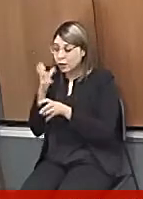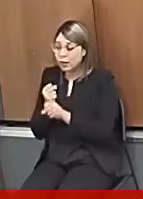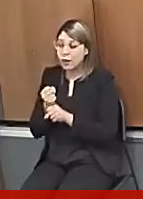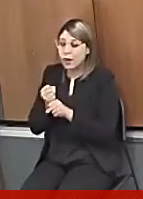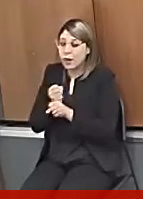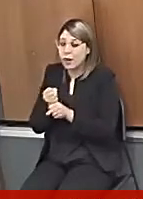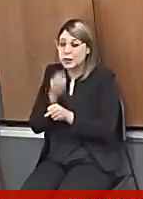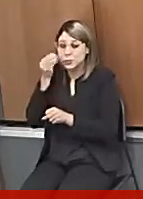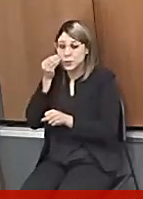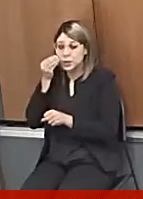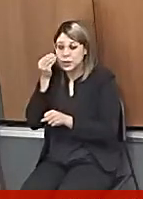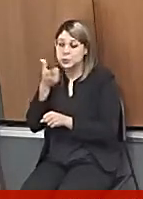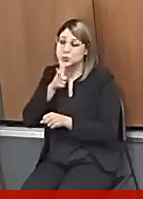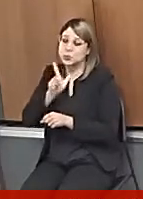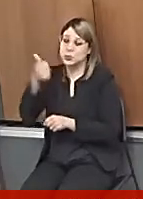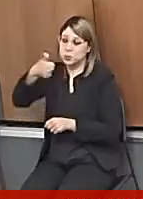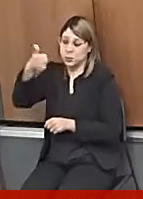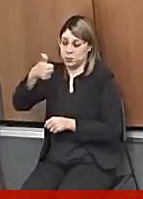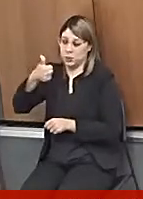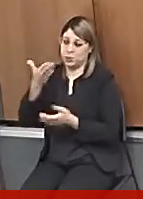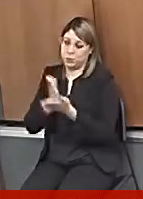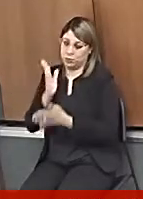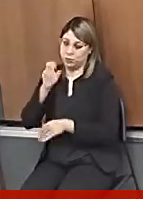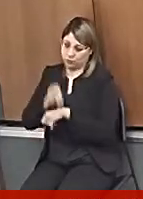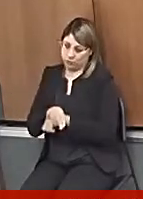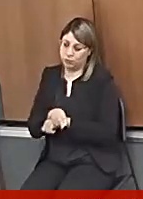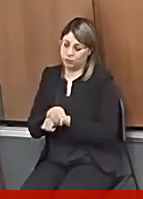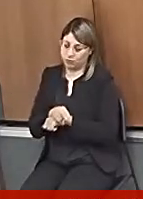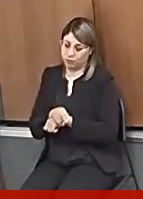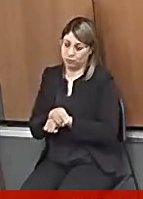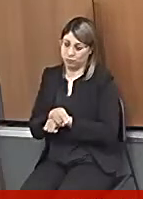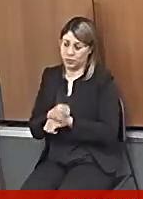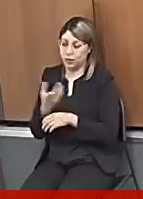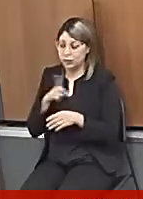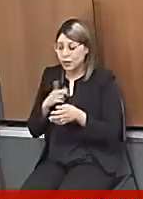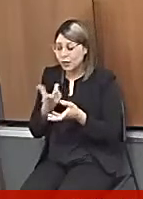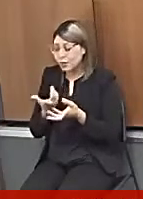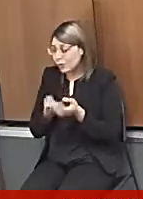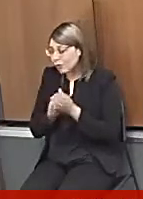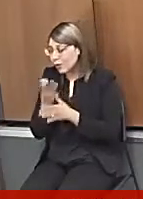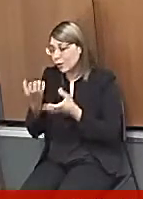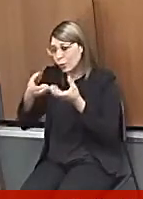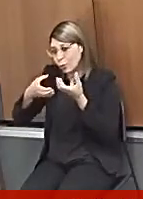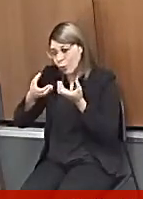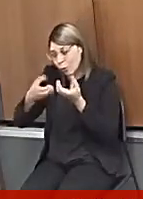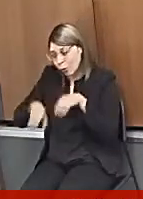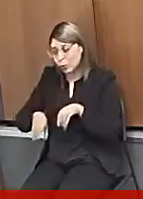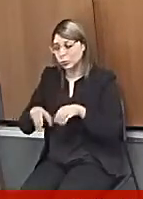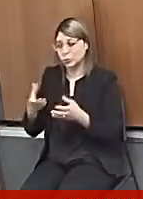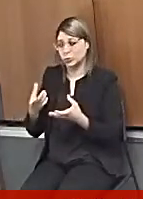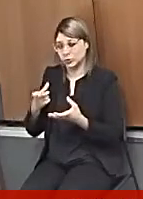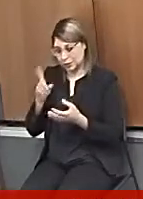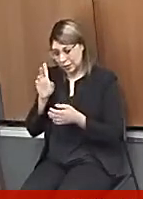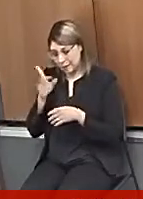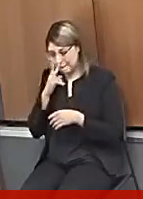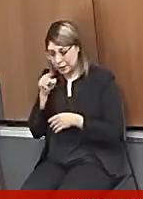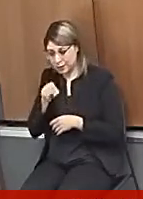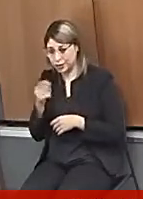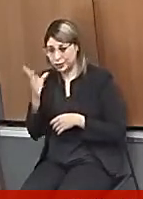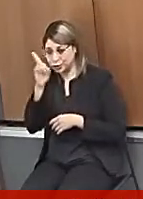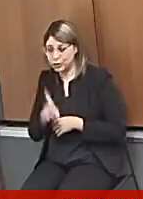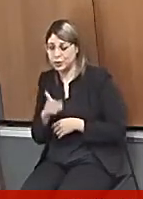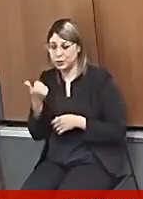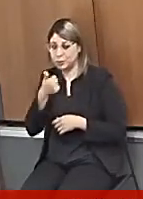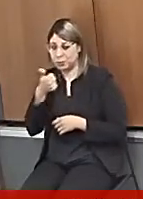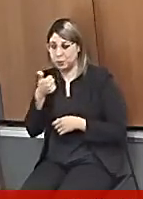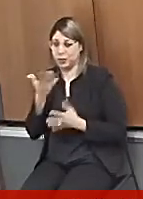como eu disse vários concursados os concursandos tem direito né os concursados têm